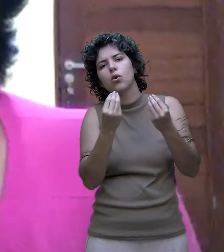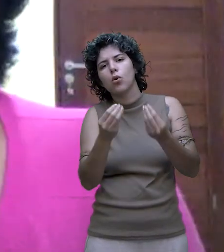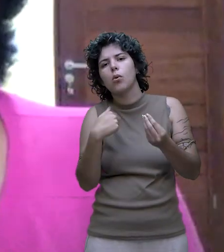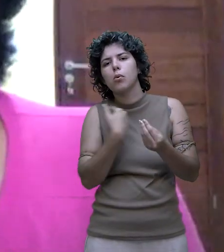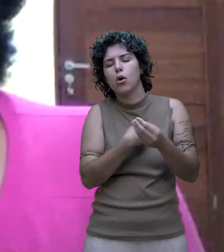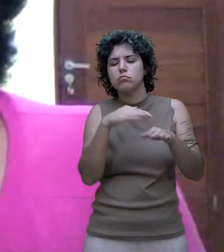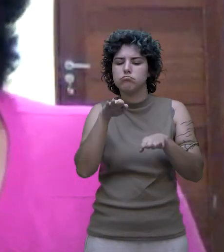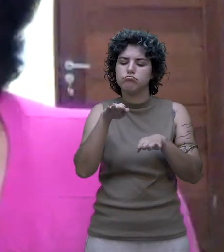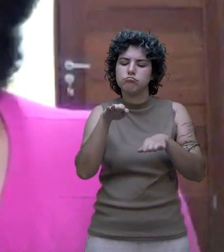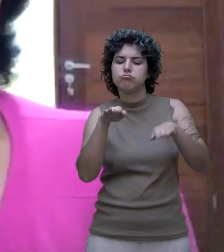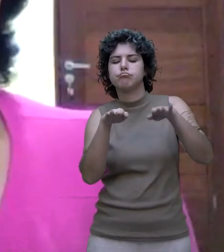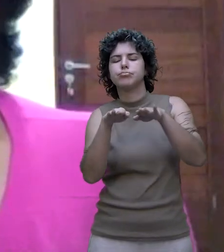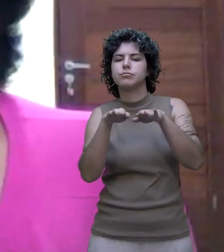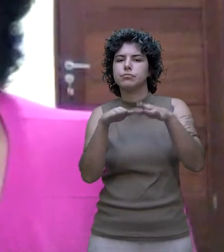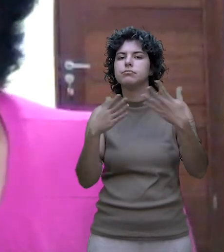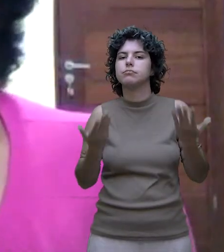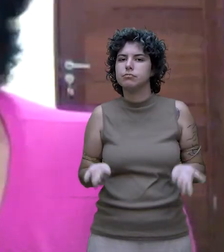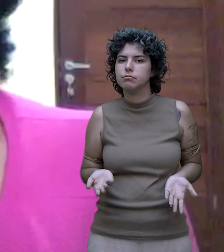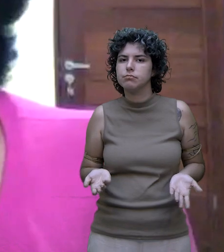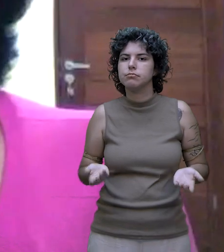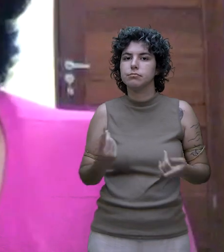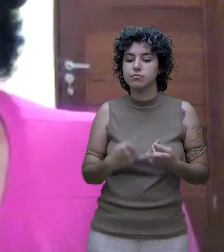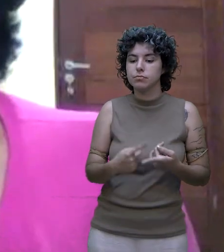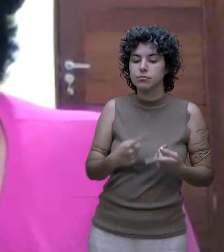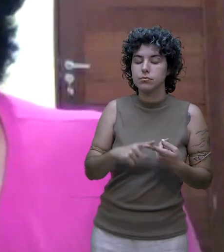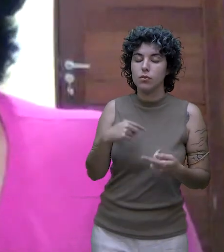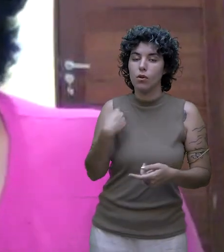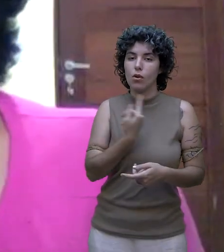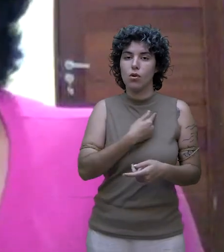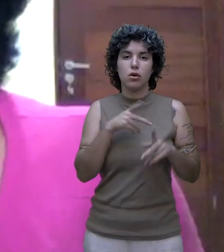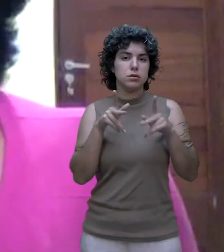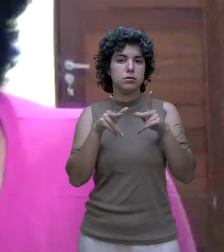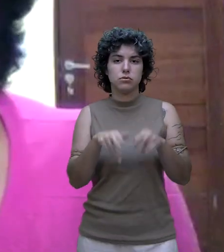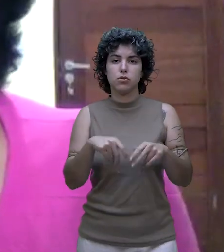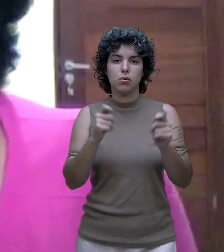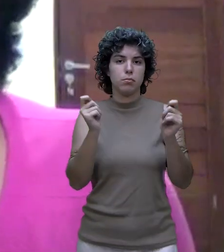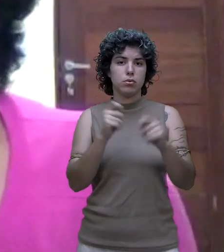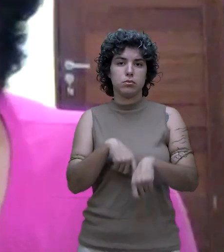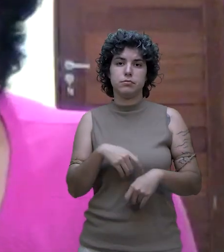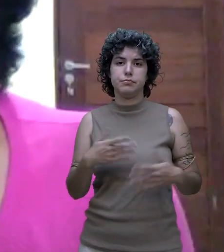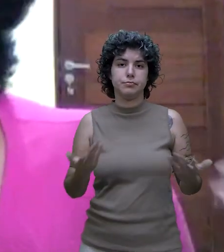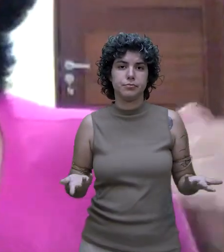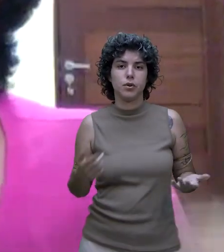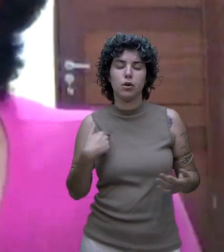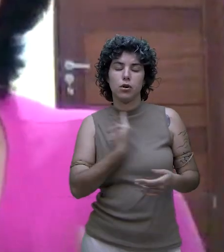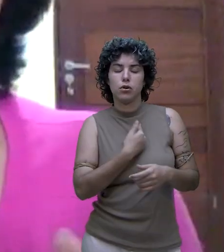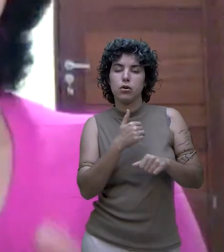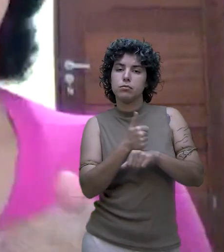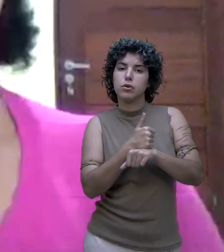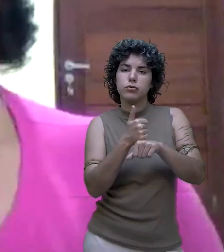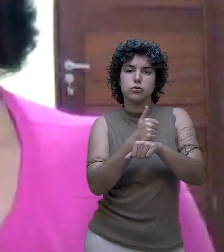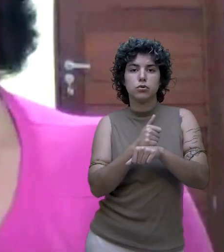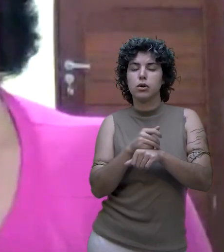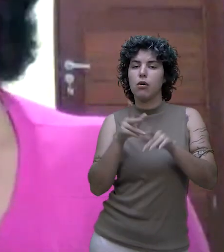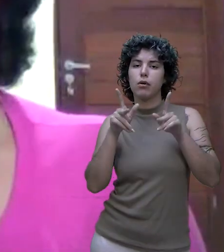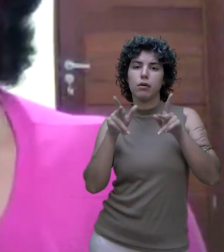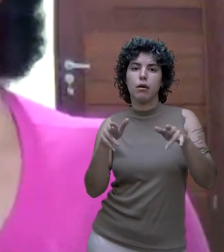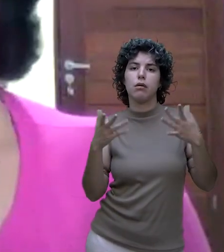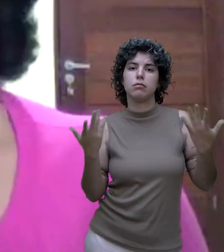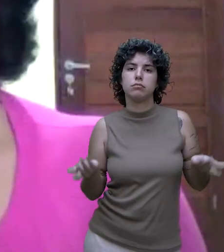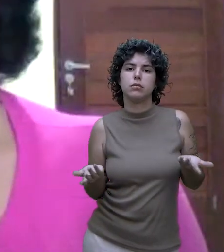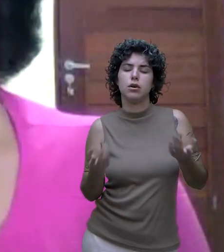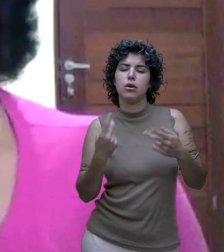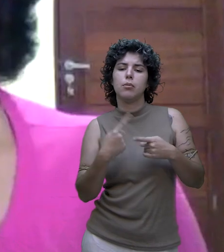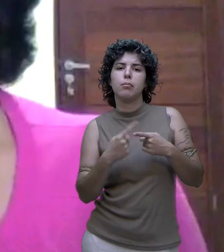para igual, porque nós temos as mesmas capacidades. Somos profissionais do mesmo jeito, então por que a gente tem que estar sempre